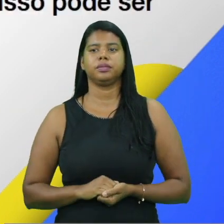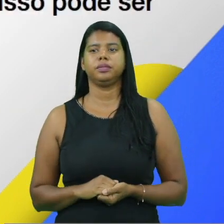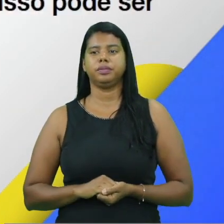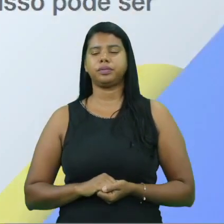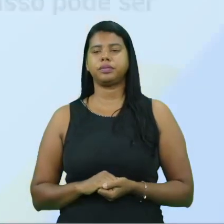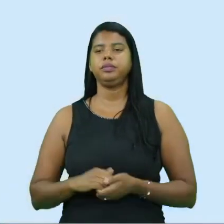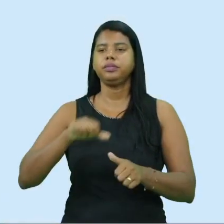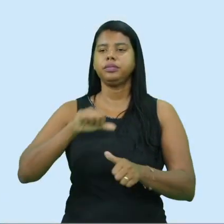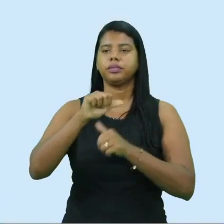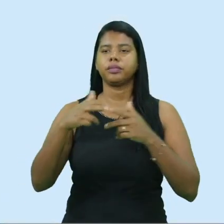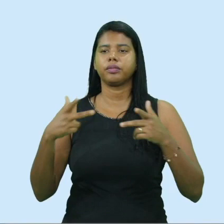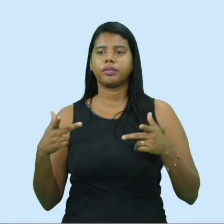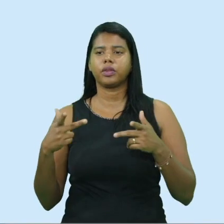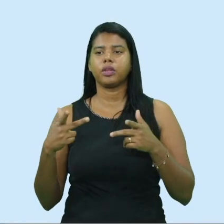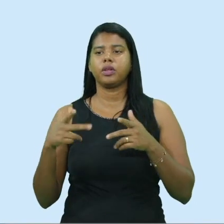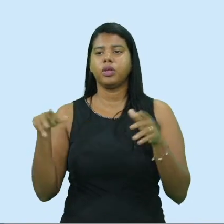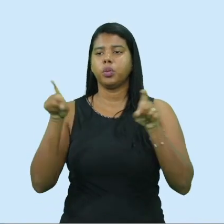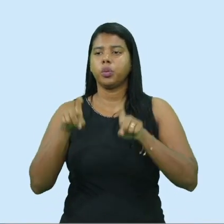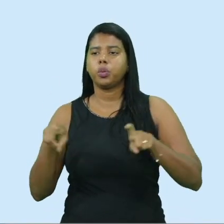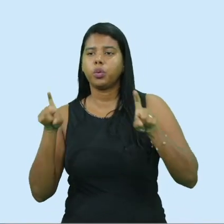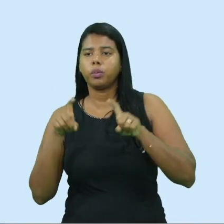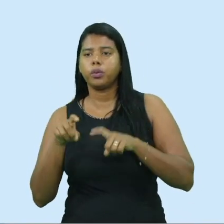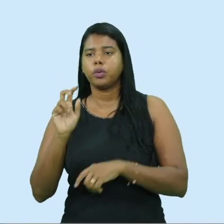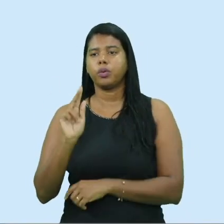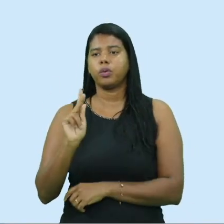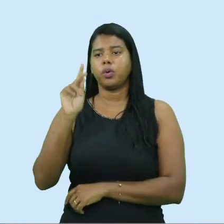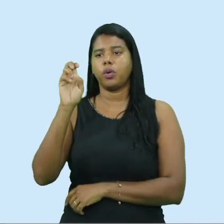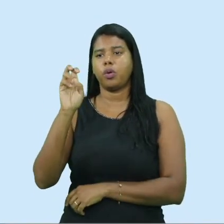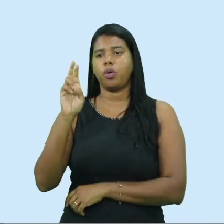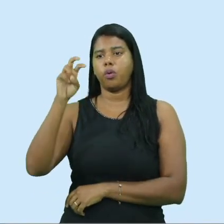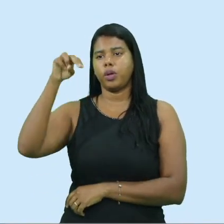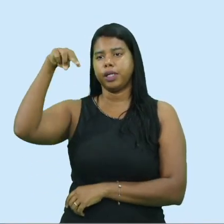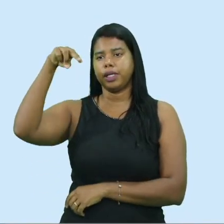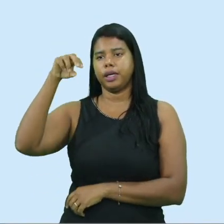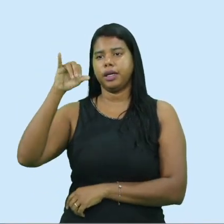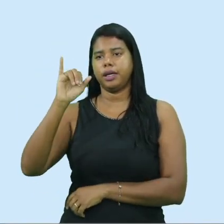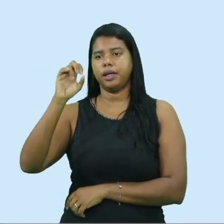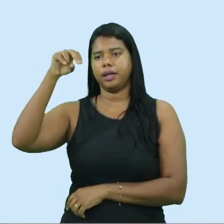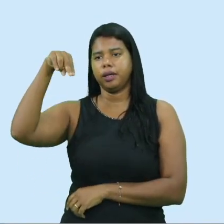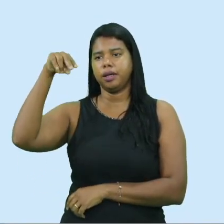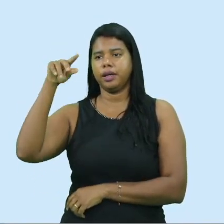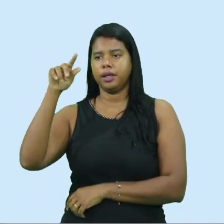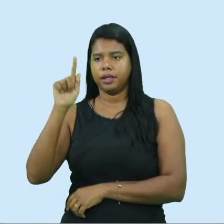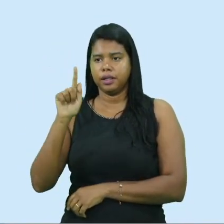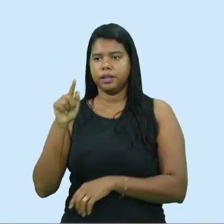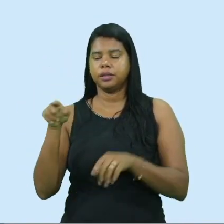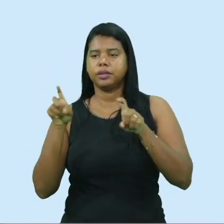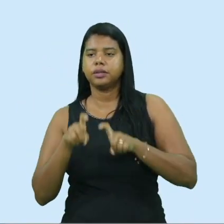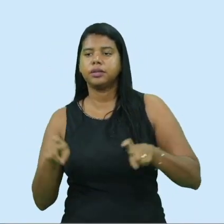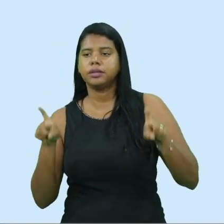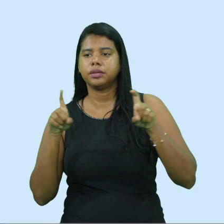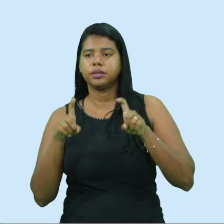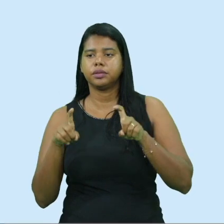Alterando o kern no computador. Você pode fazer a alteração do kern dentro do computador,